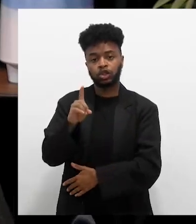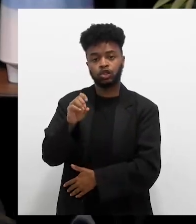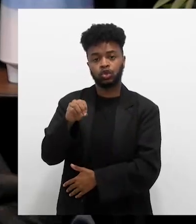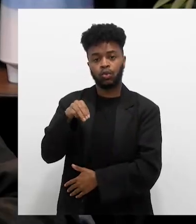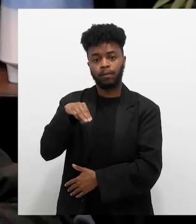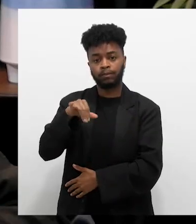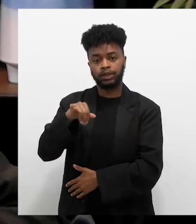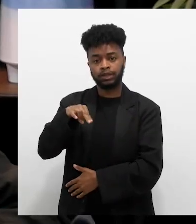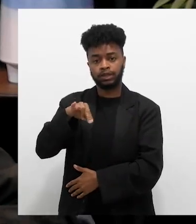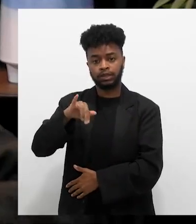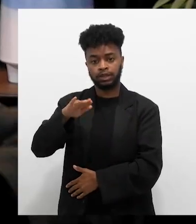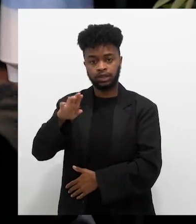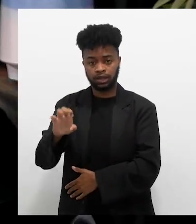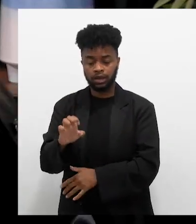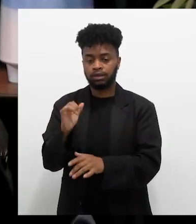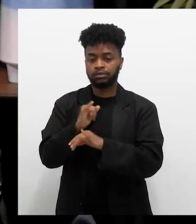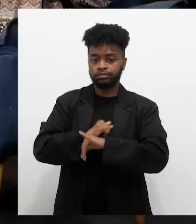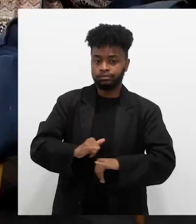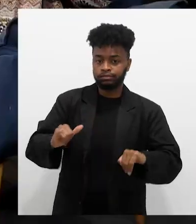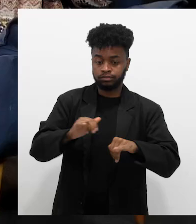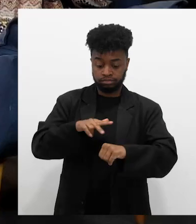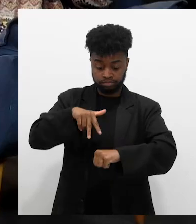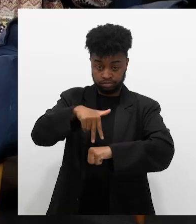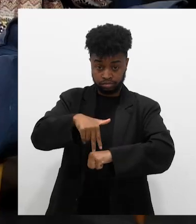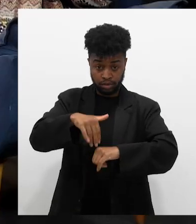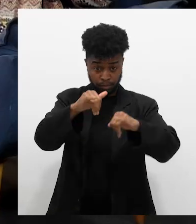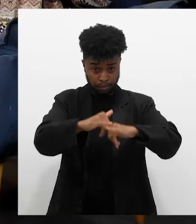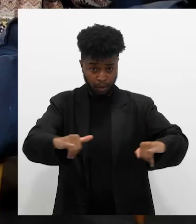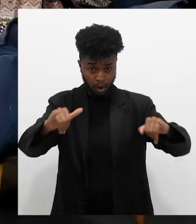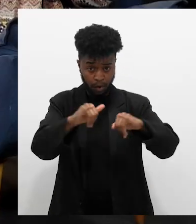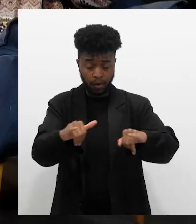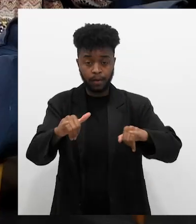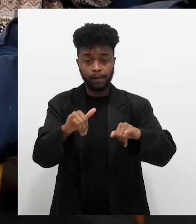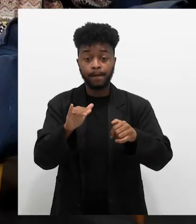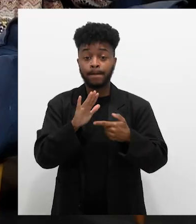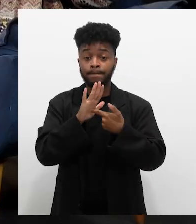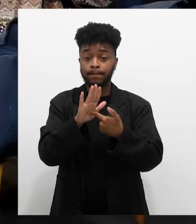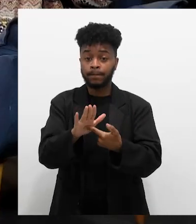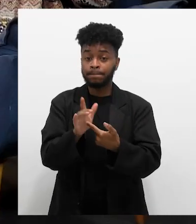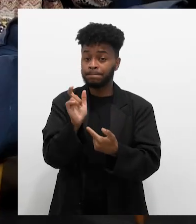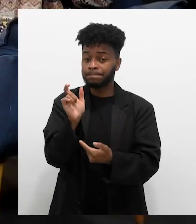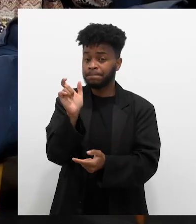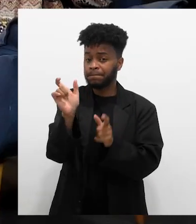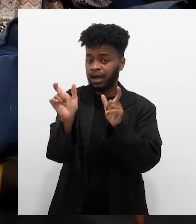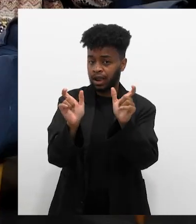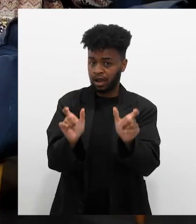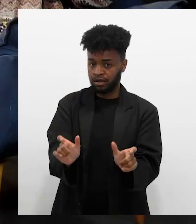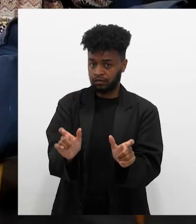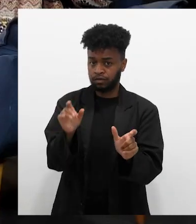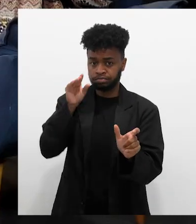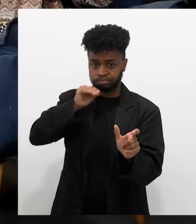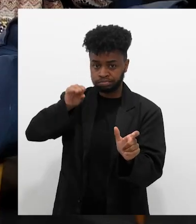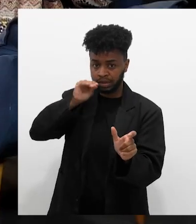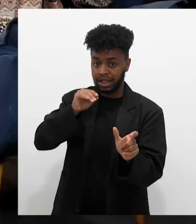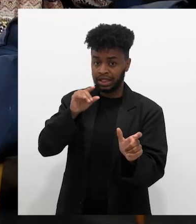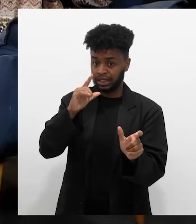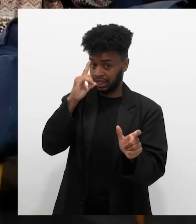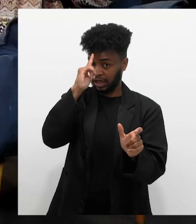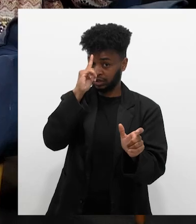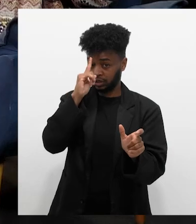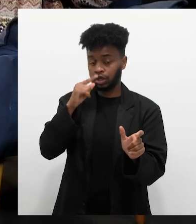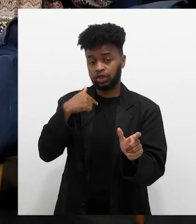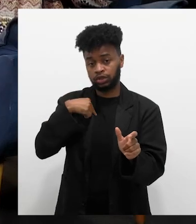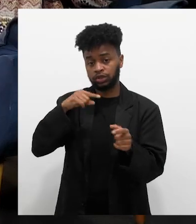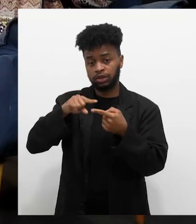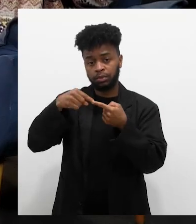francês. Então, ele primeiro vem, assoma a sacada, e aí ele fala essas imortais palavras em latim. Vou